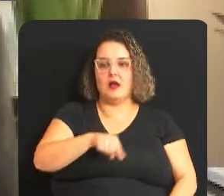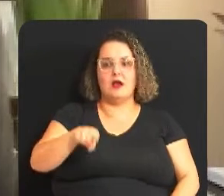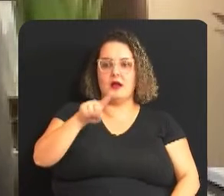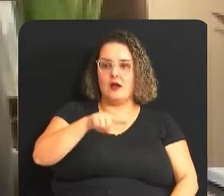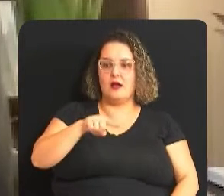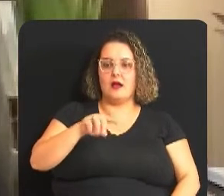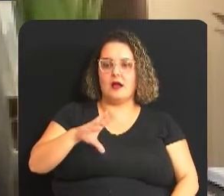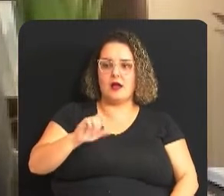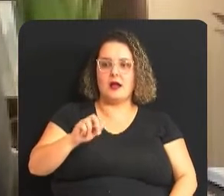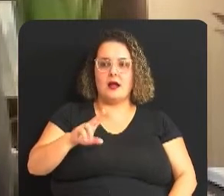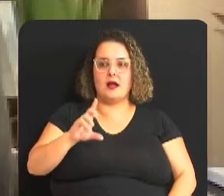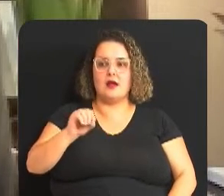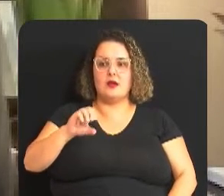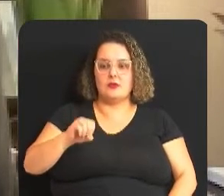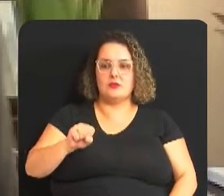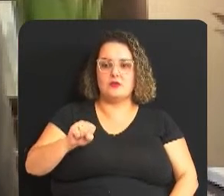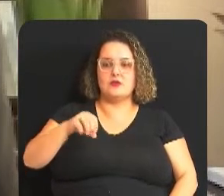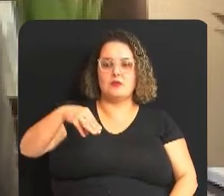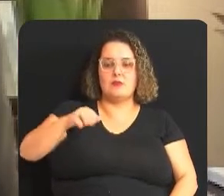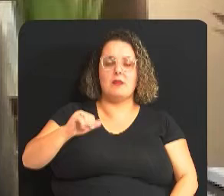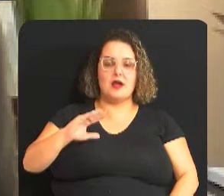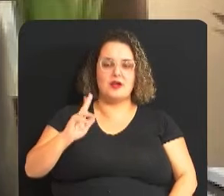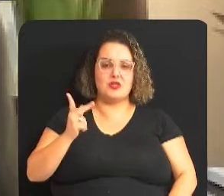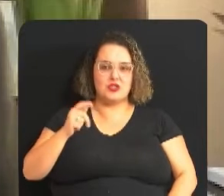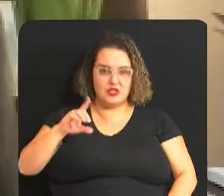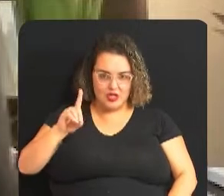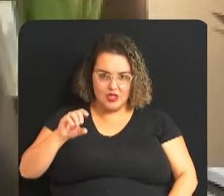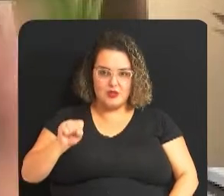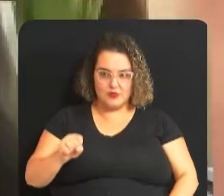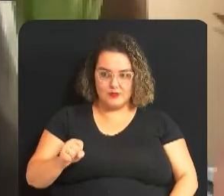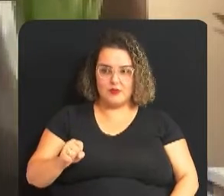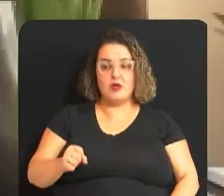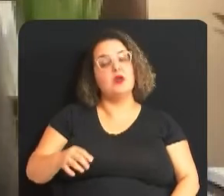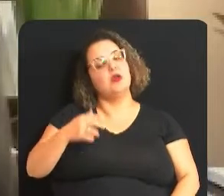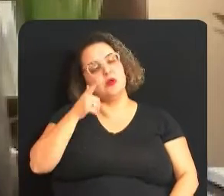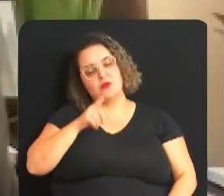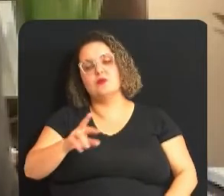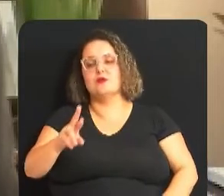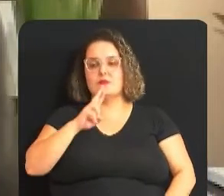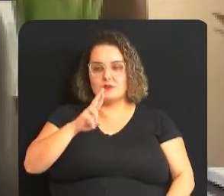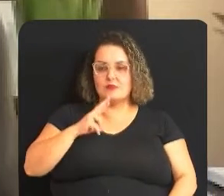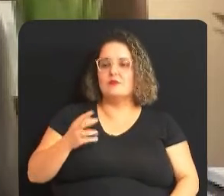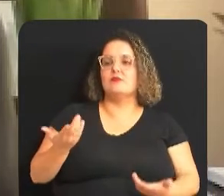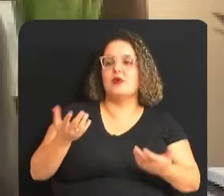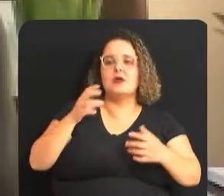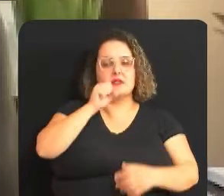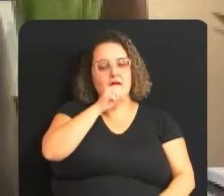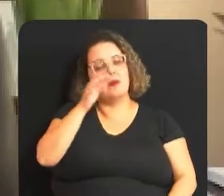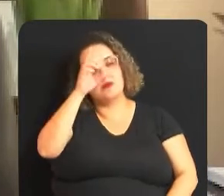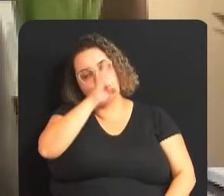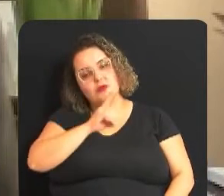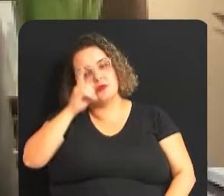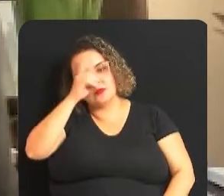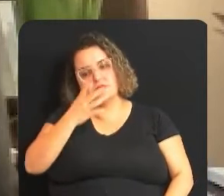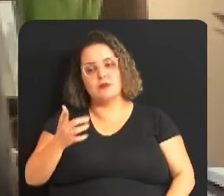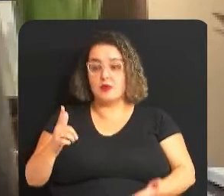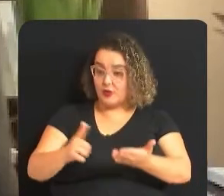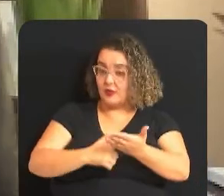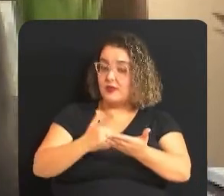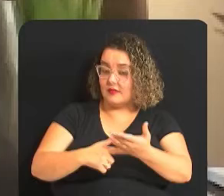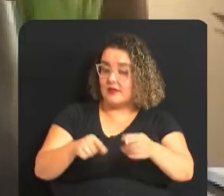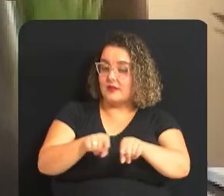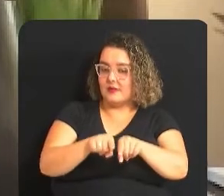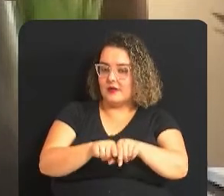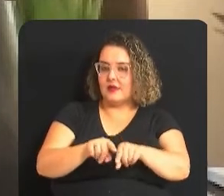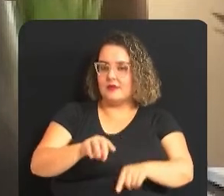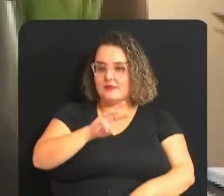Carlos Machado. E aí você consegue ter algumas respostas que eu posso responder no final de semana. E o livro também tem lá à